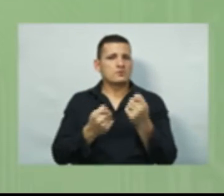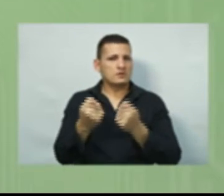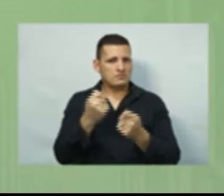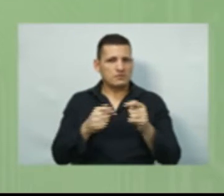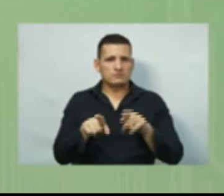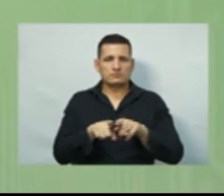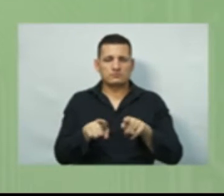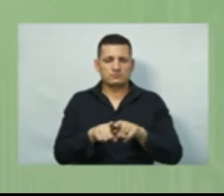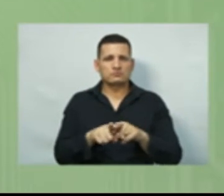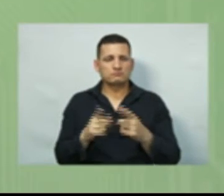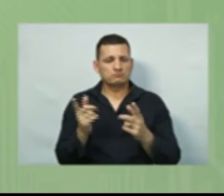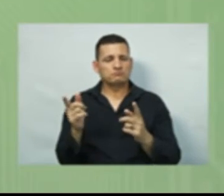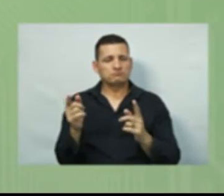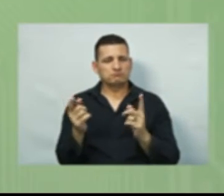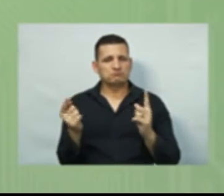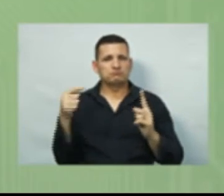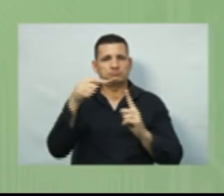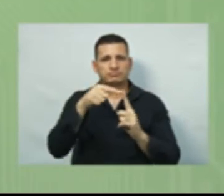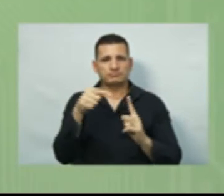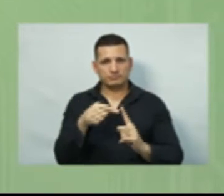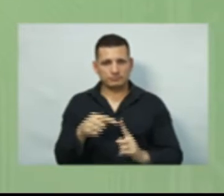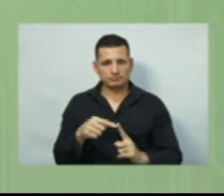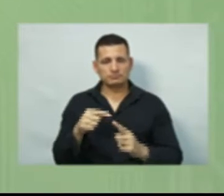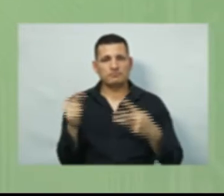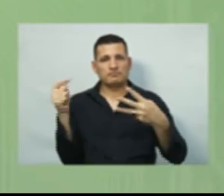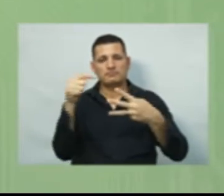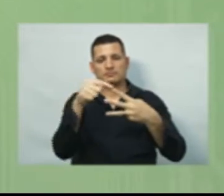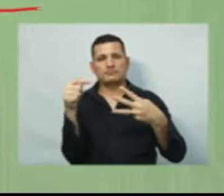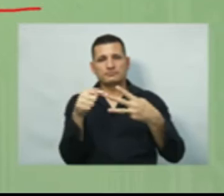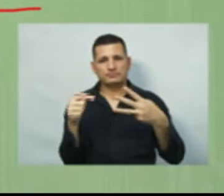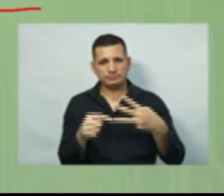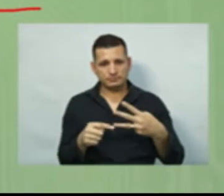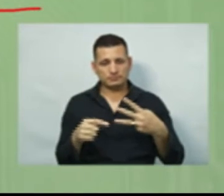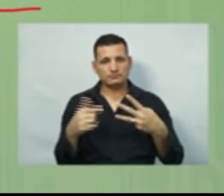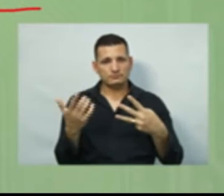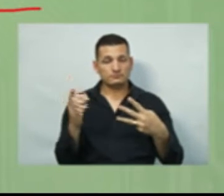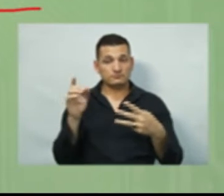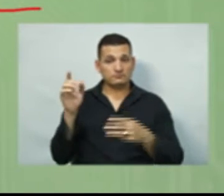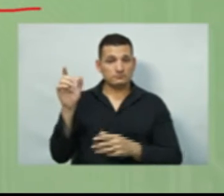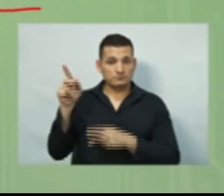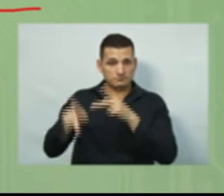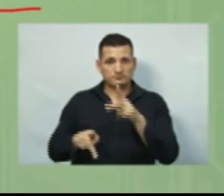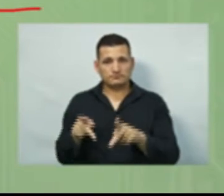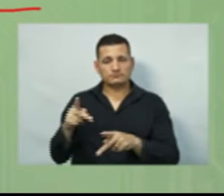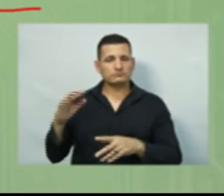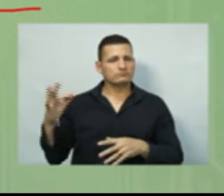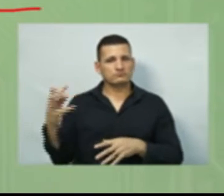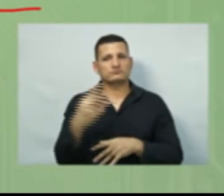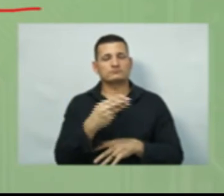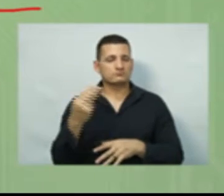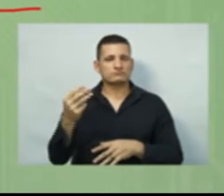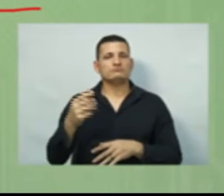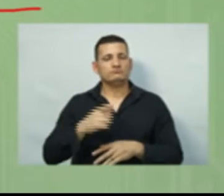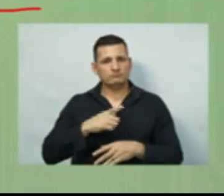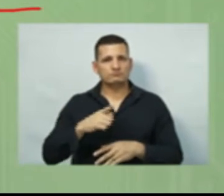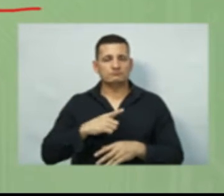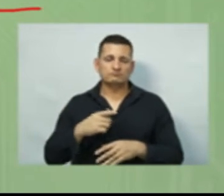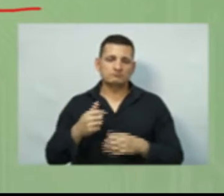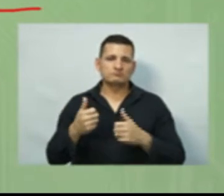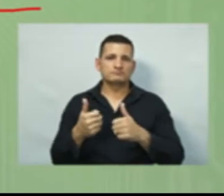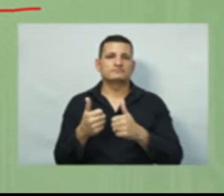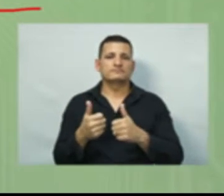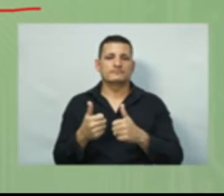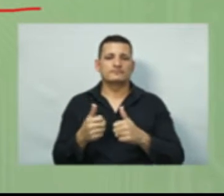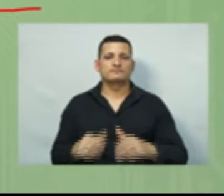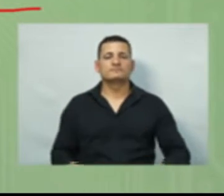viável são atingidos. Desta forma, toda a população se beneficia. Aí